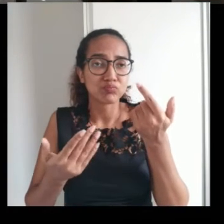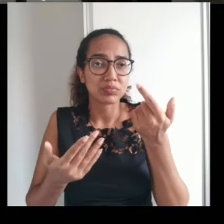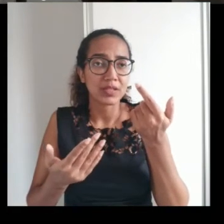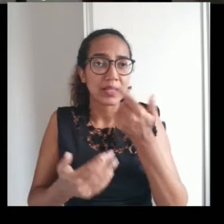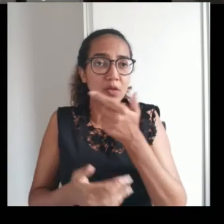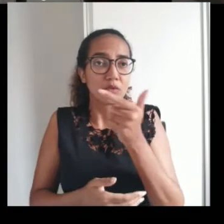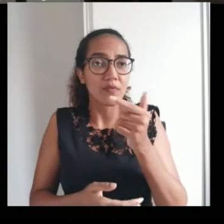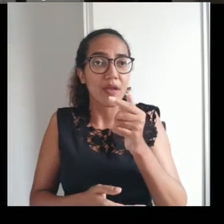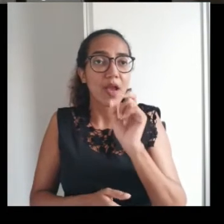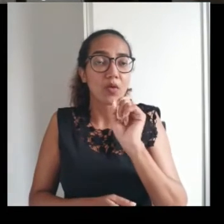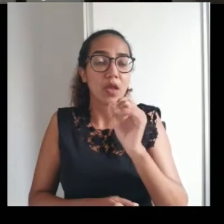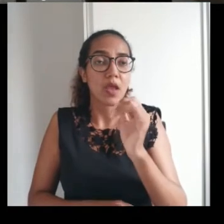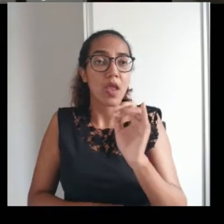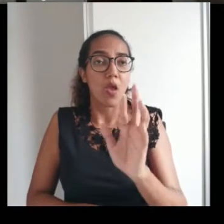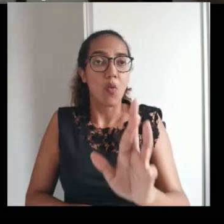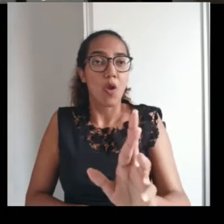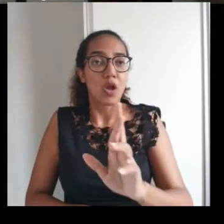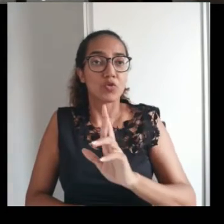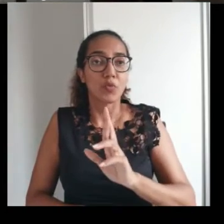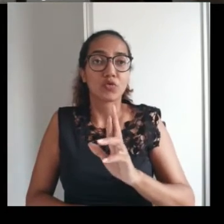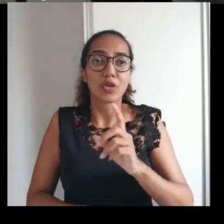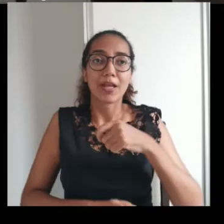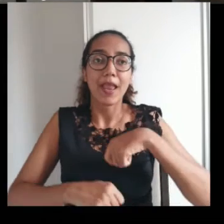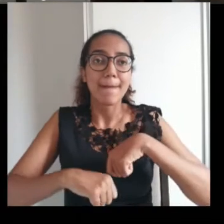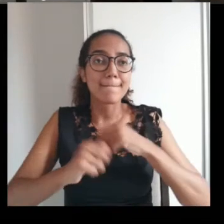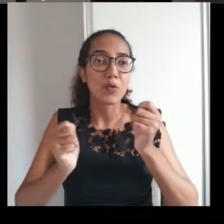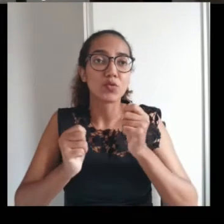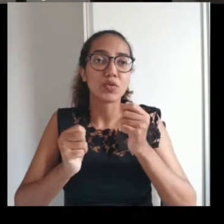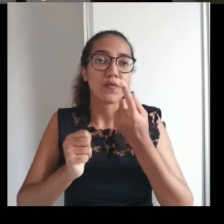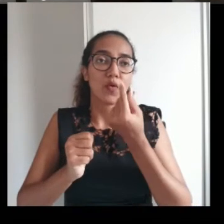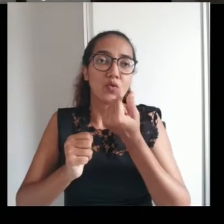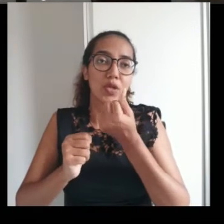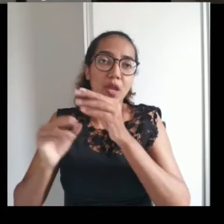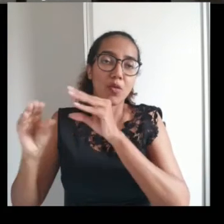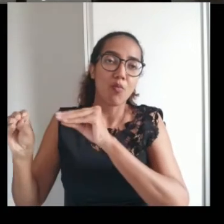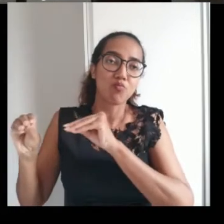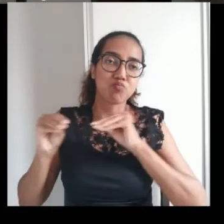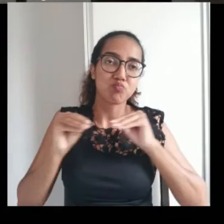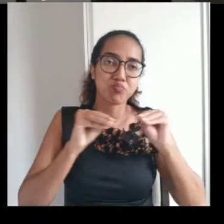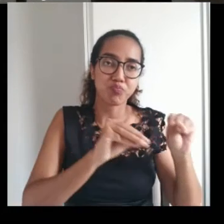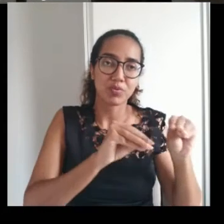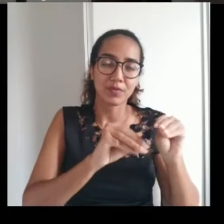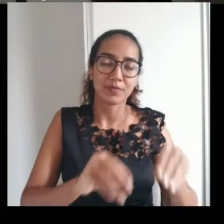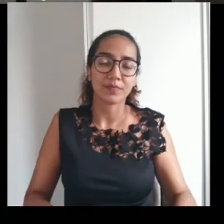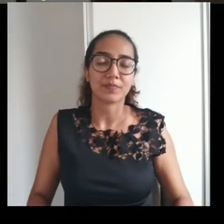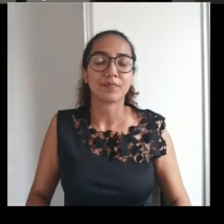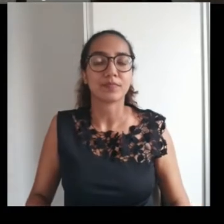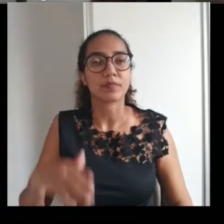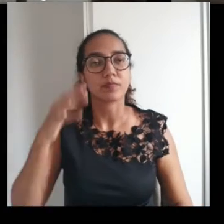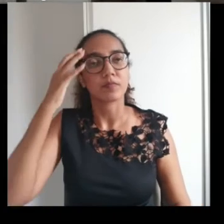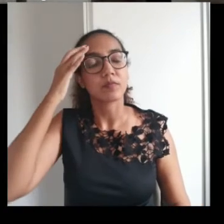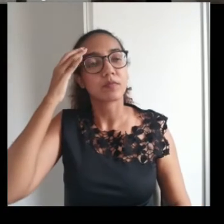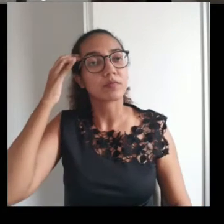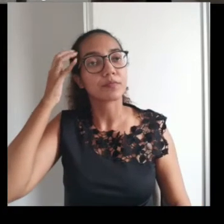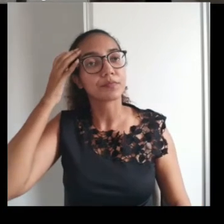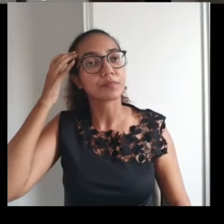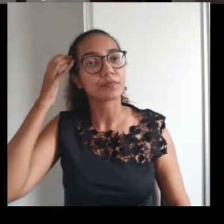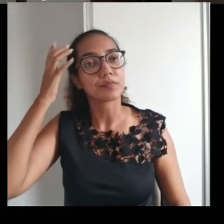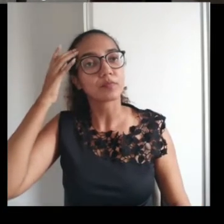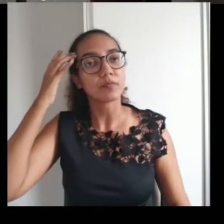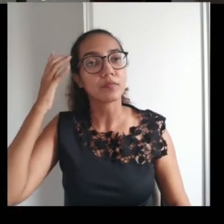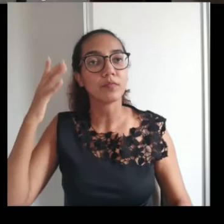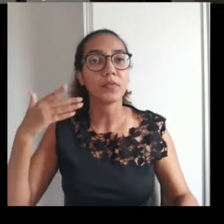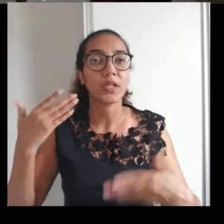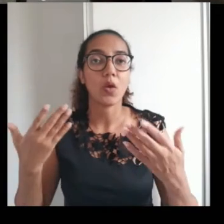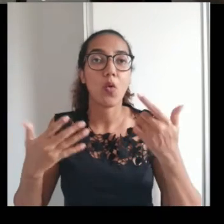aquela transferência. Tá? Então, de novo, uma outra visualização, né, dessa mesma